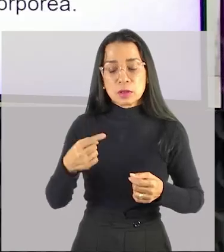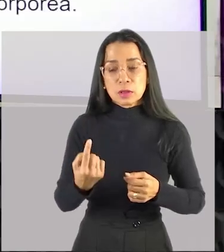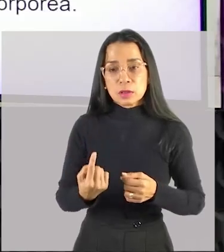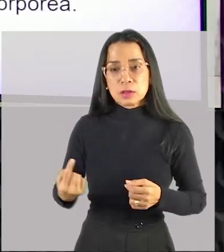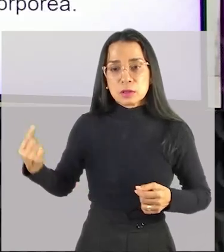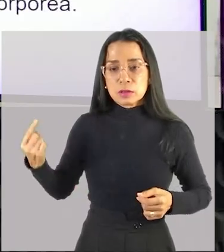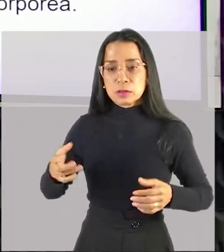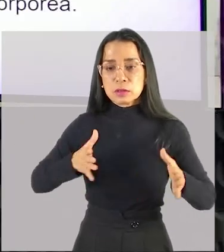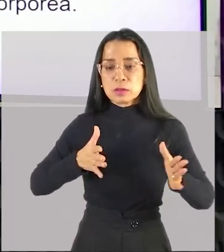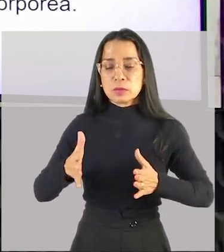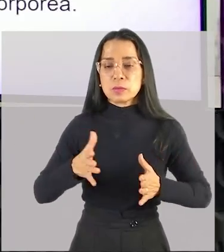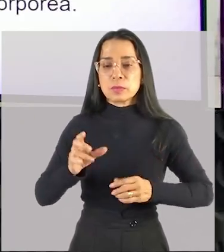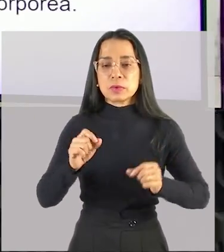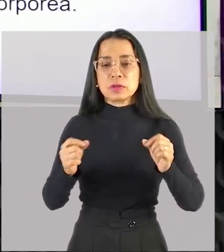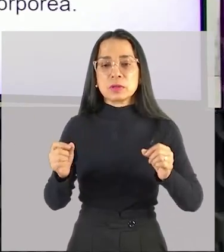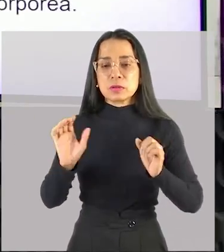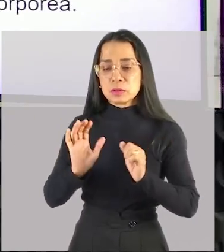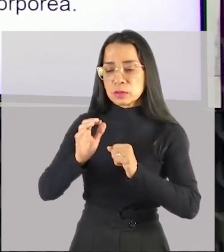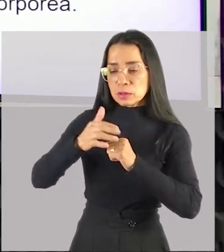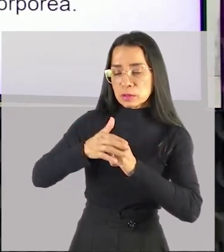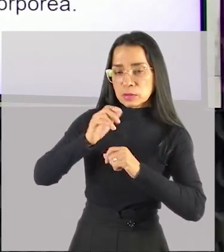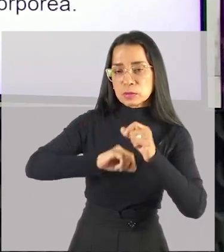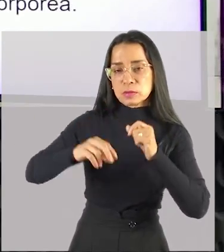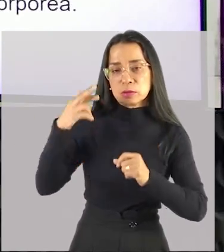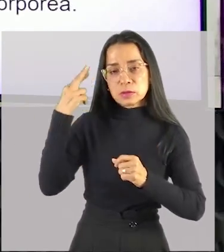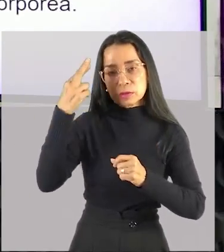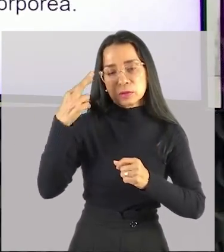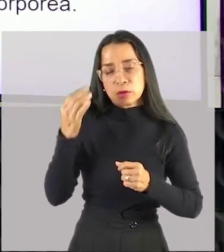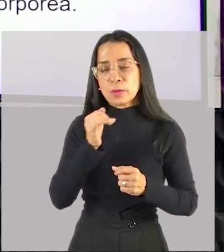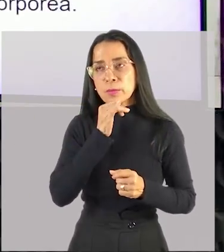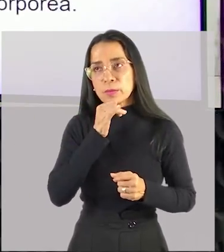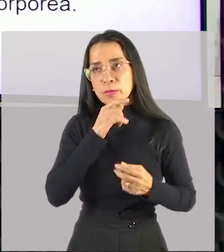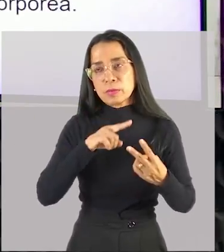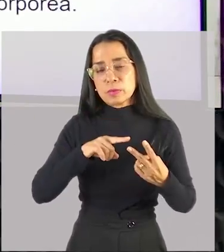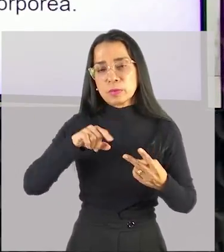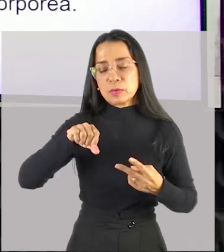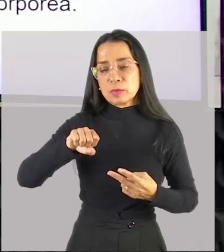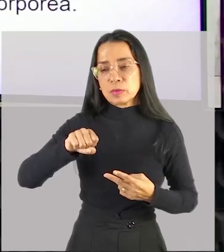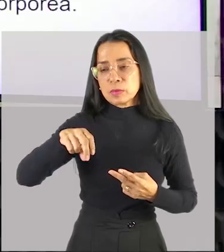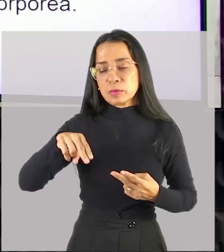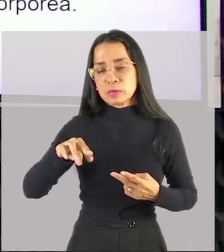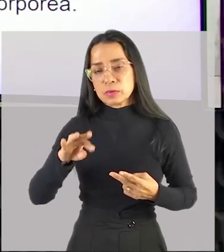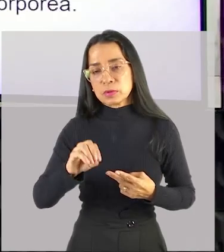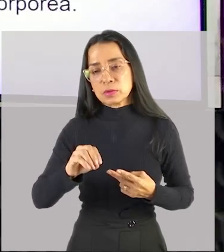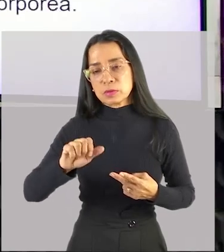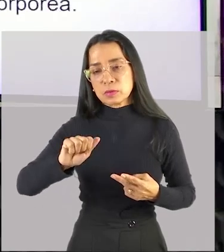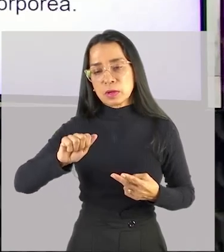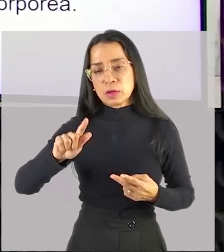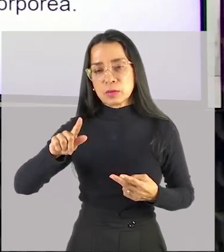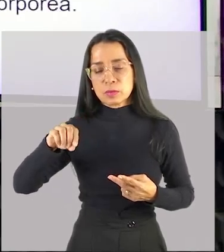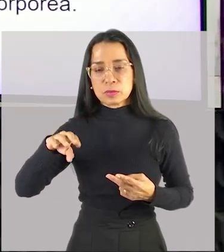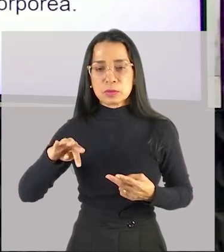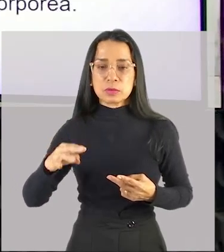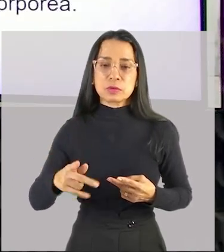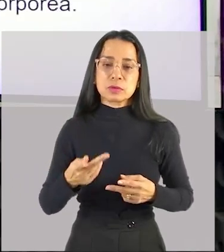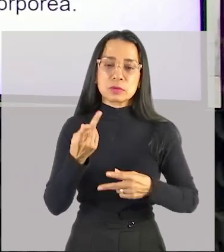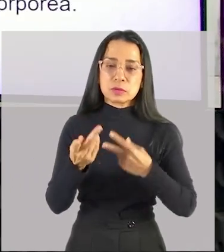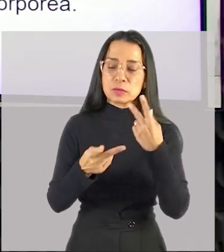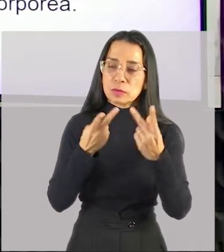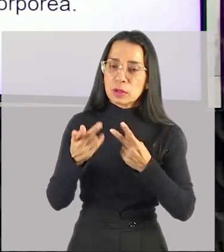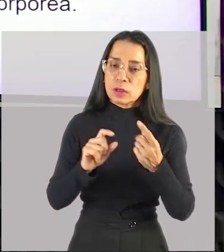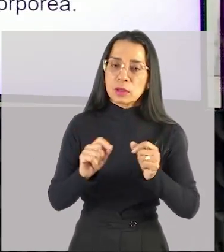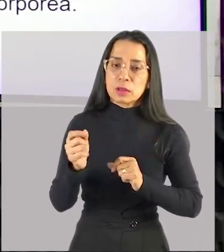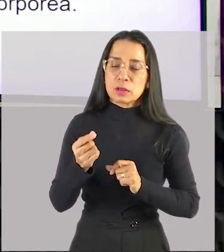meio que vai ser ofuscada a racionalidade. Porque, por exemplo, o Santo Agostinho vai dizer que com a racionalidade a gente não consegue chegar ao